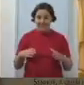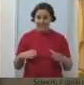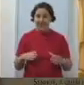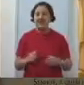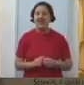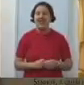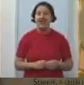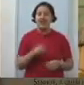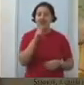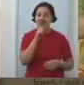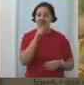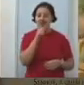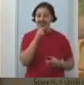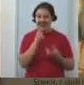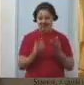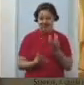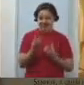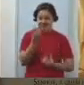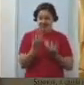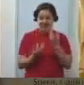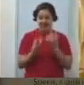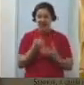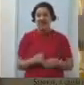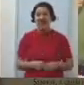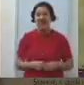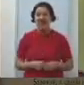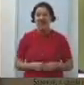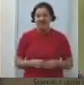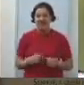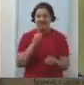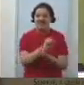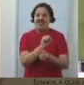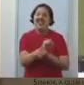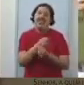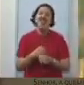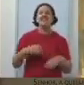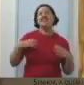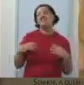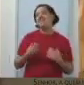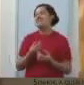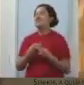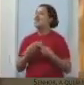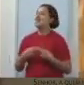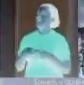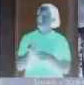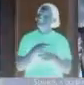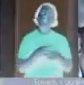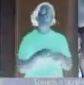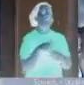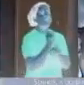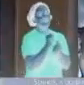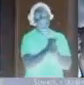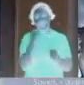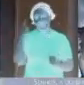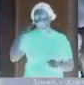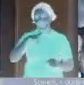encheram de água, a água começou a ferver. E os três lobinhos lá, sossegados, esperando ele vir.